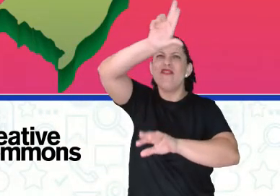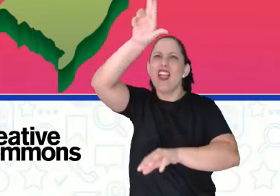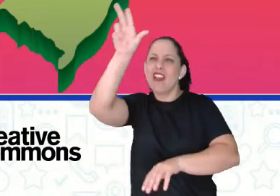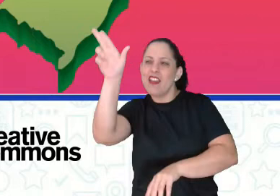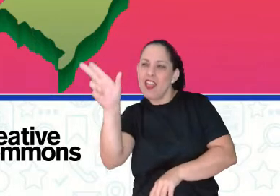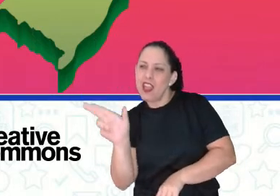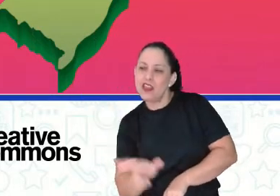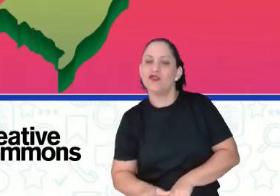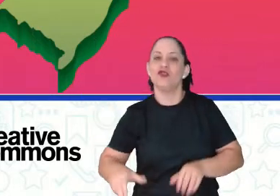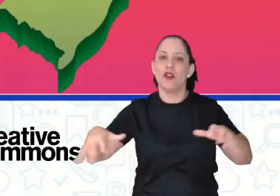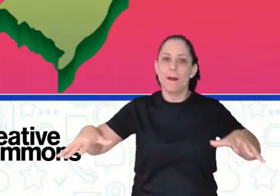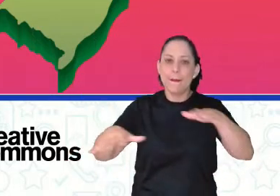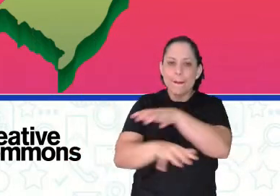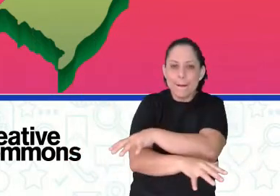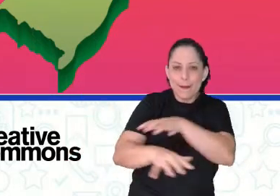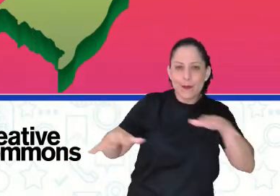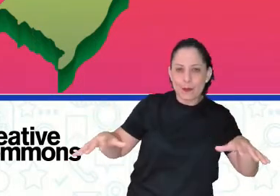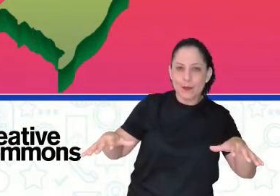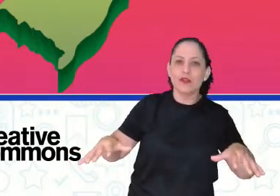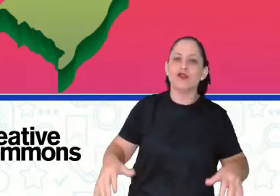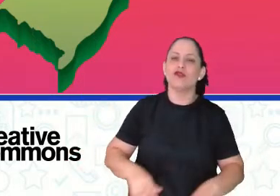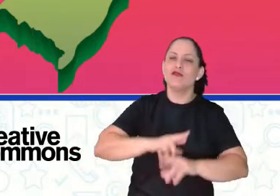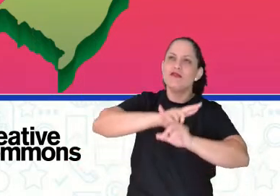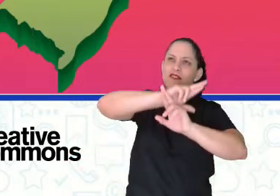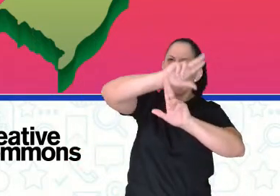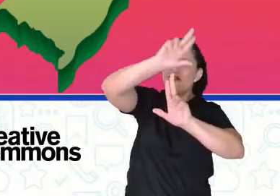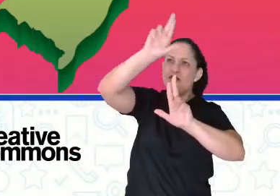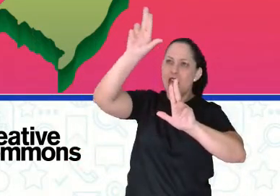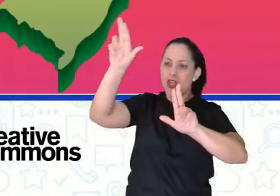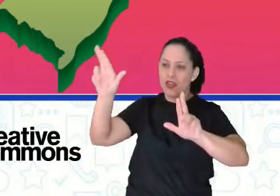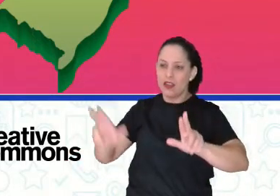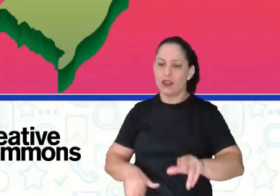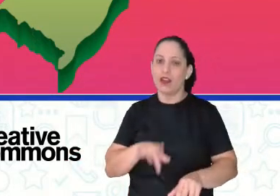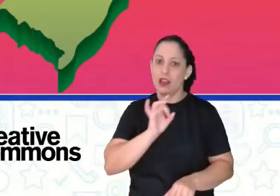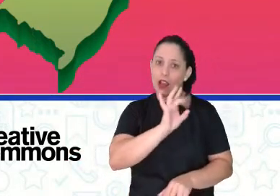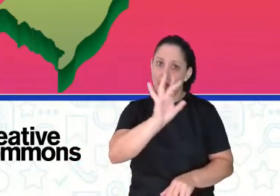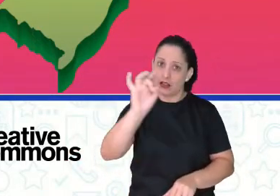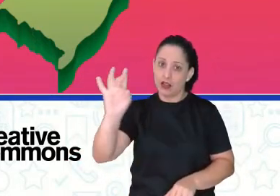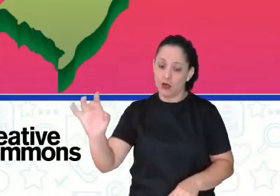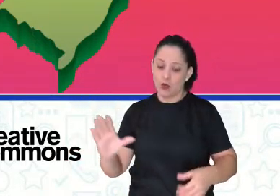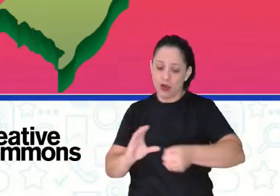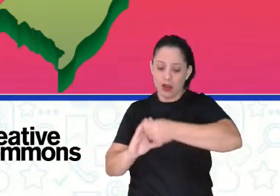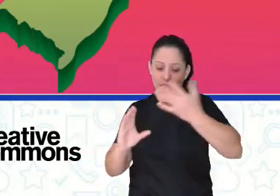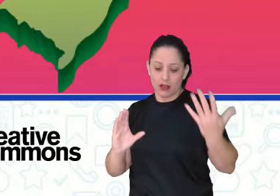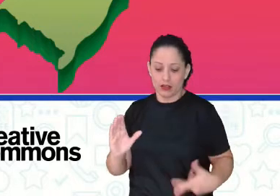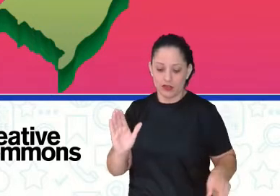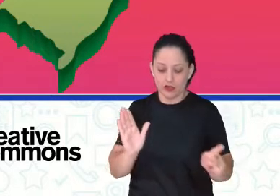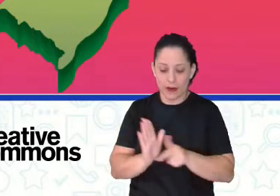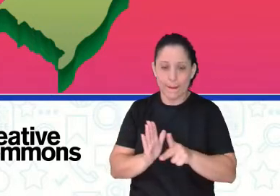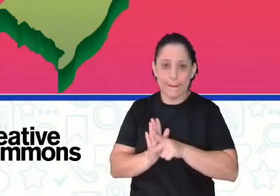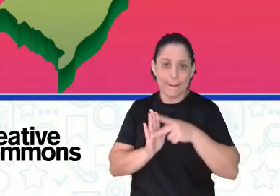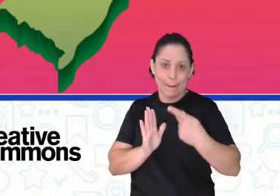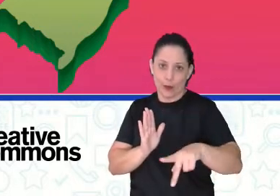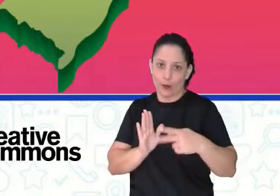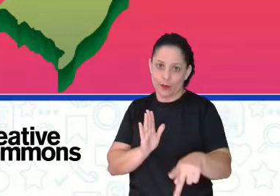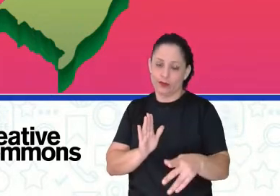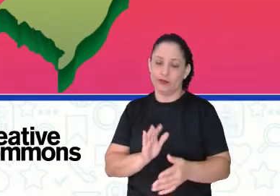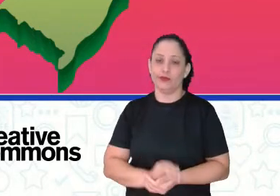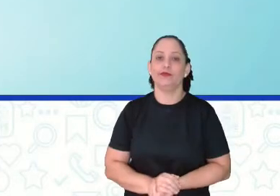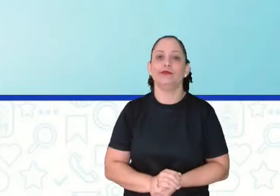diversos ecossistemas distintos. E cada ecossistema desse tem a sua caracterização e representa aqui para a gente um